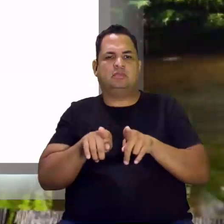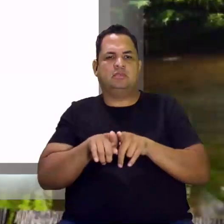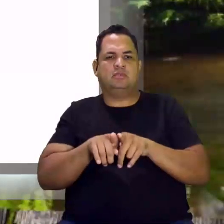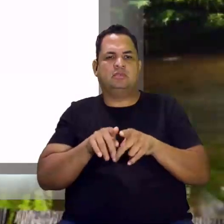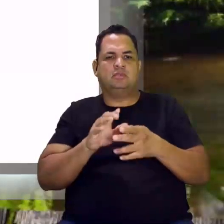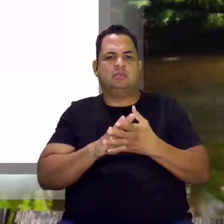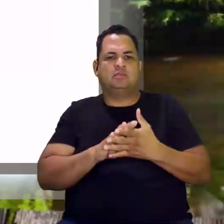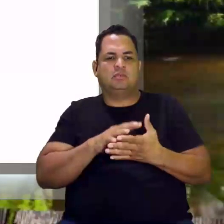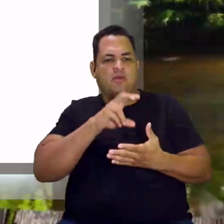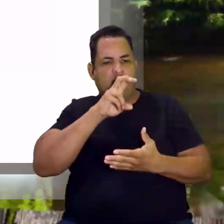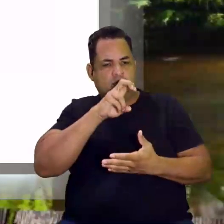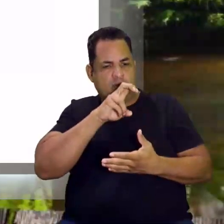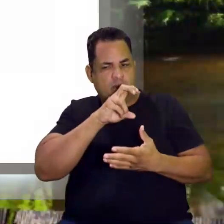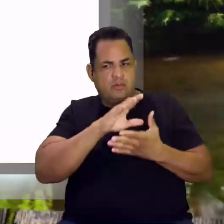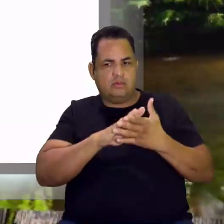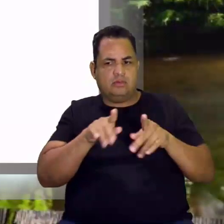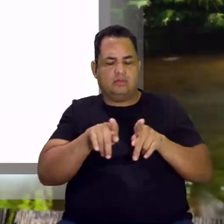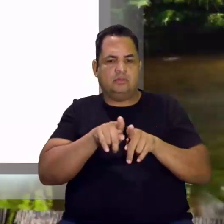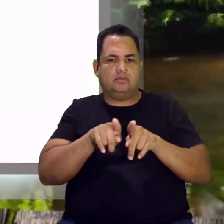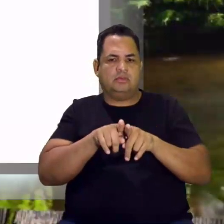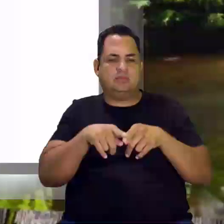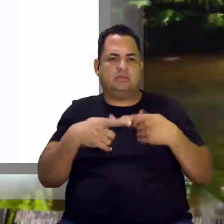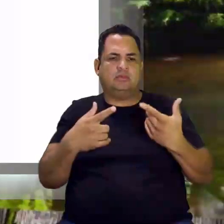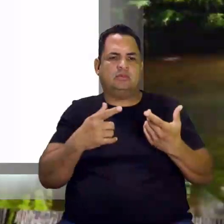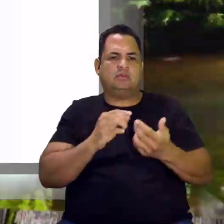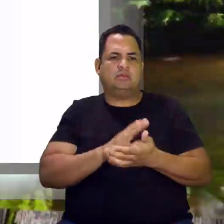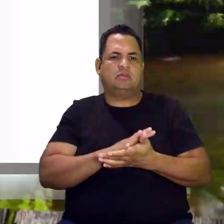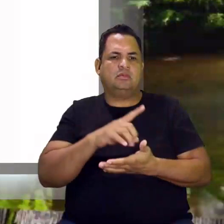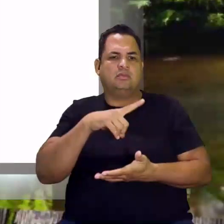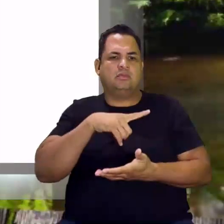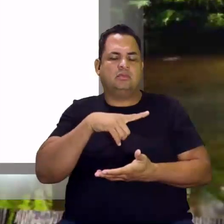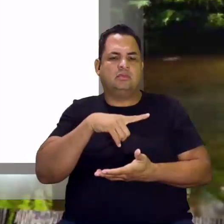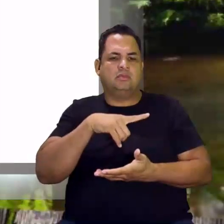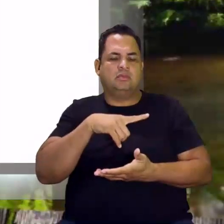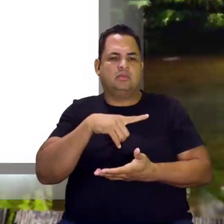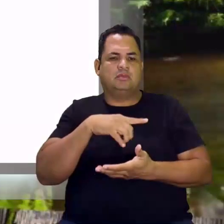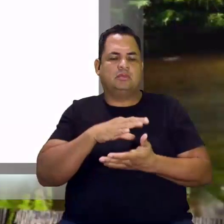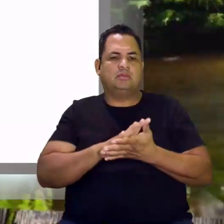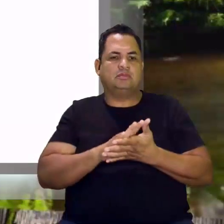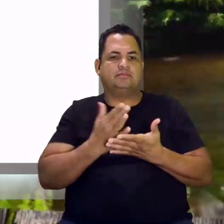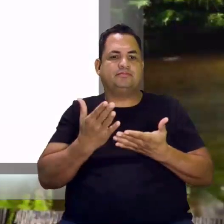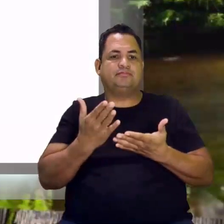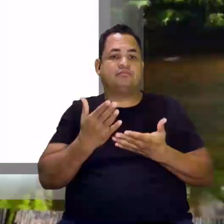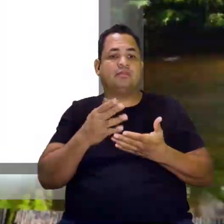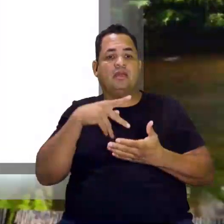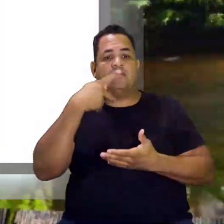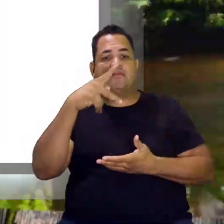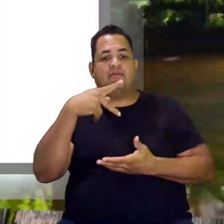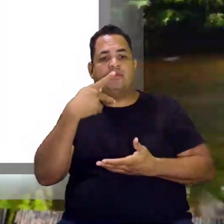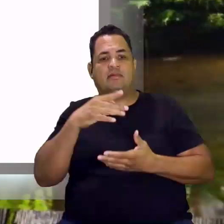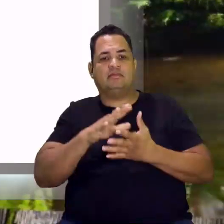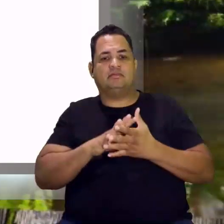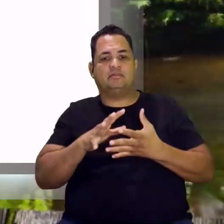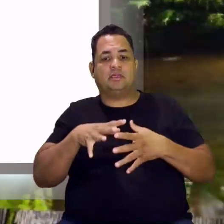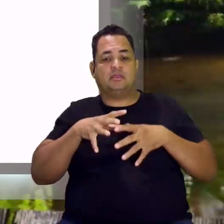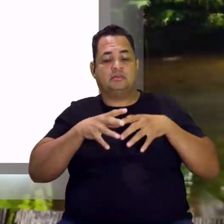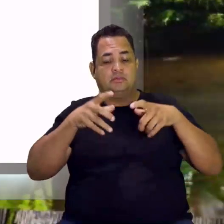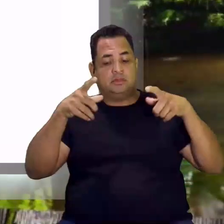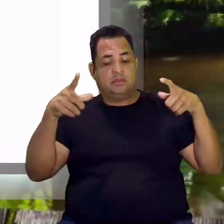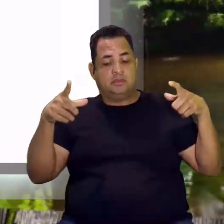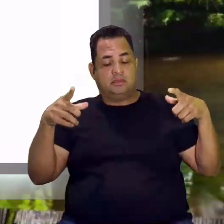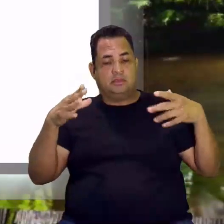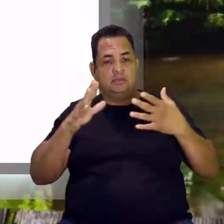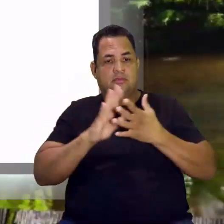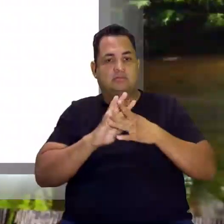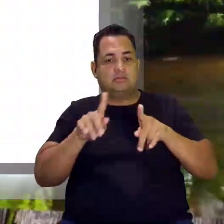Para roedores. Então, quando a gente fala de destruição de hábitat, a gente pode falar dessa situação macro, mas pode